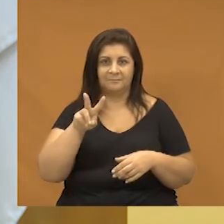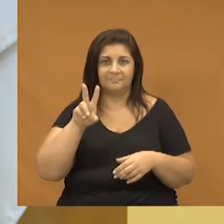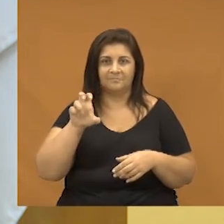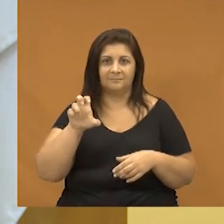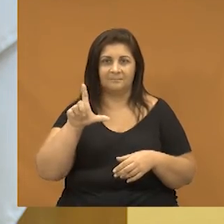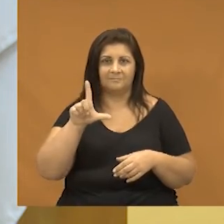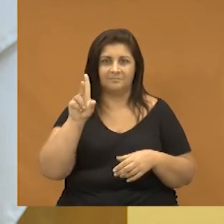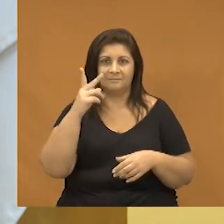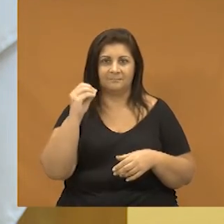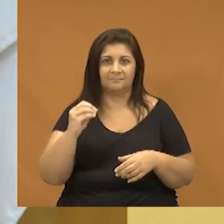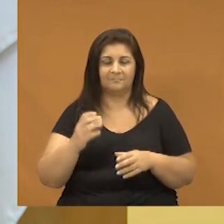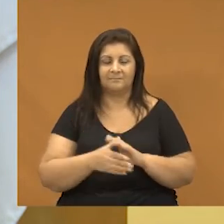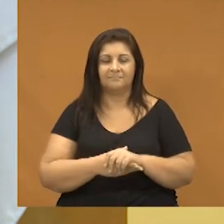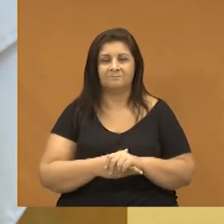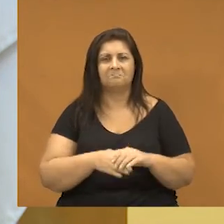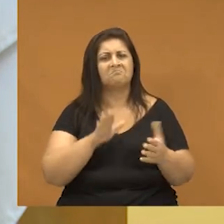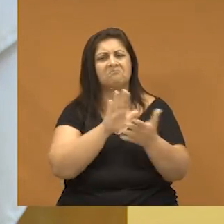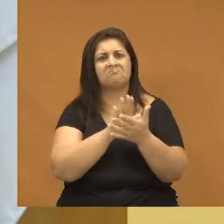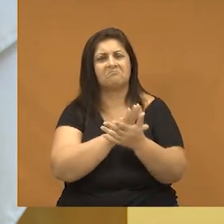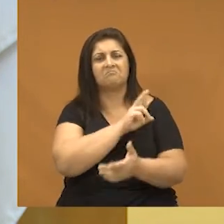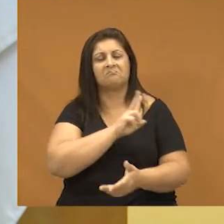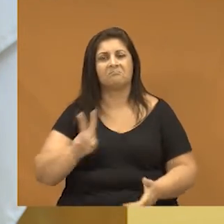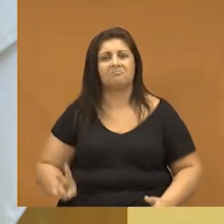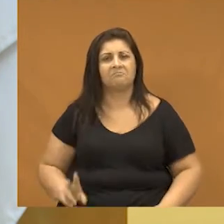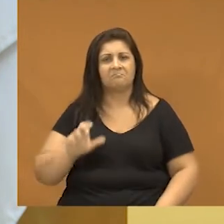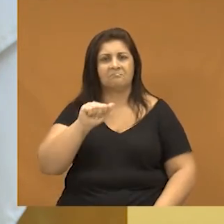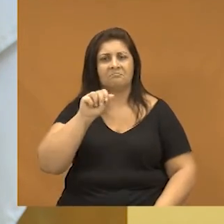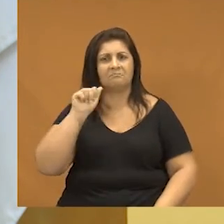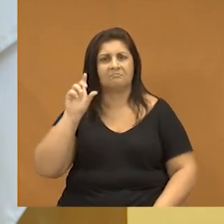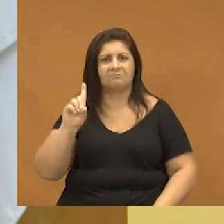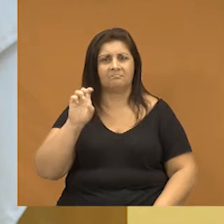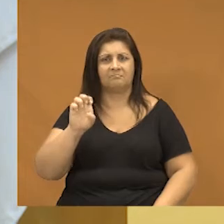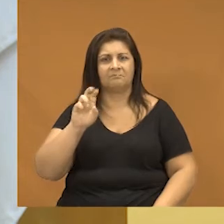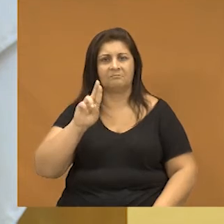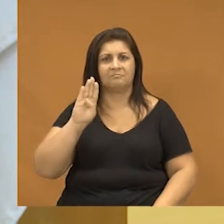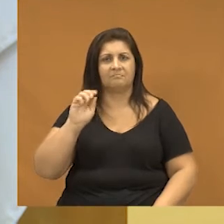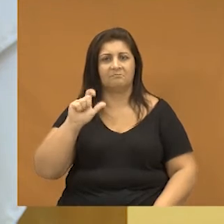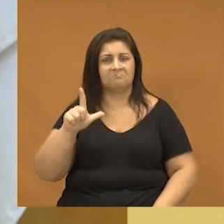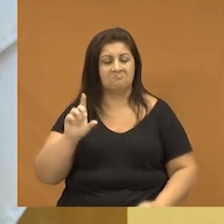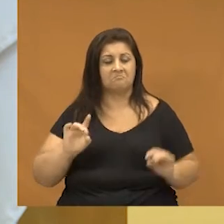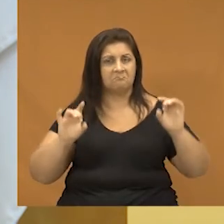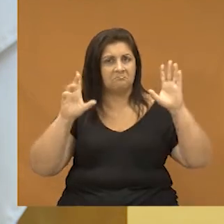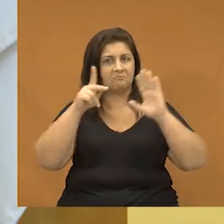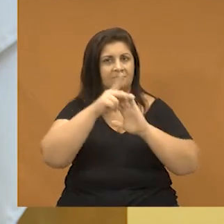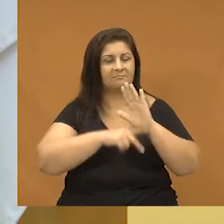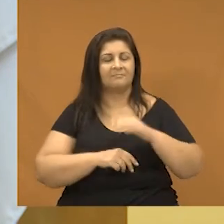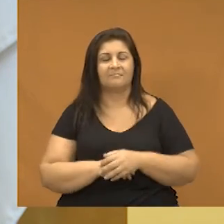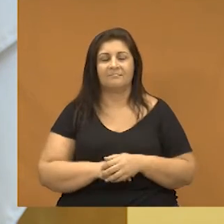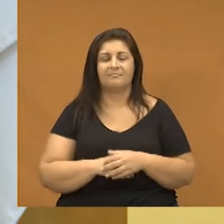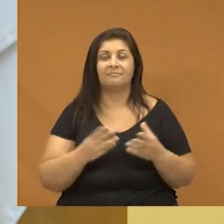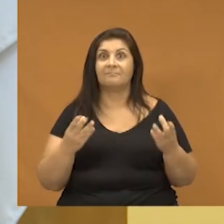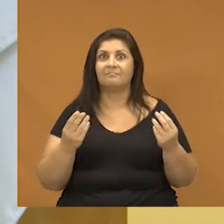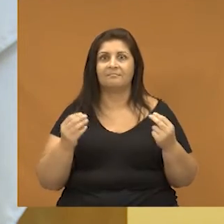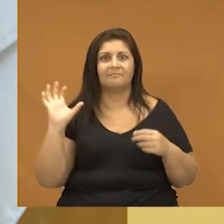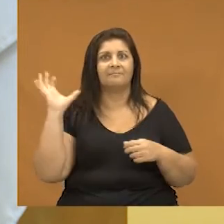parabenizar o vereador Aderbal Sodré pelo brilhante projeto E a gente se depara, Debal, muitas vezes acontece